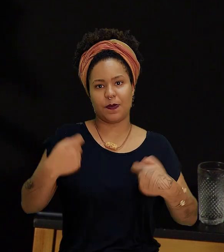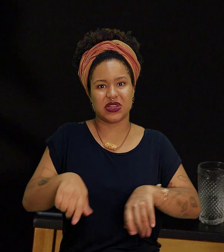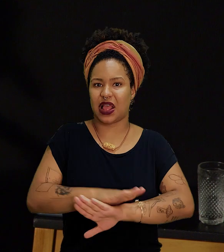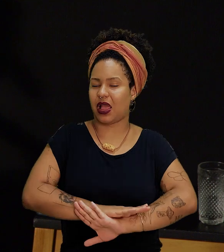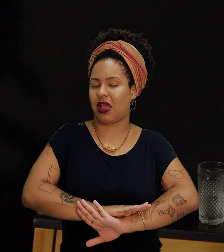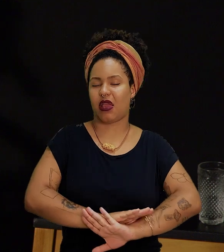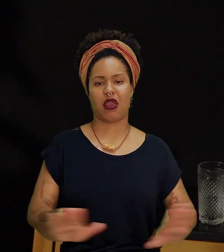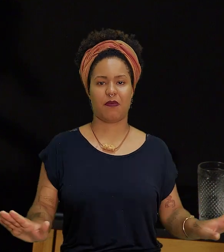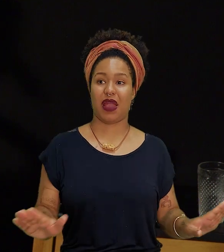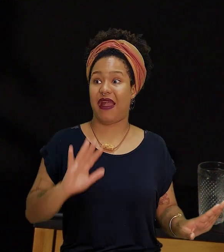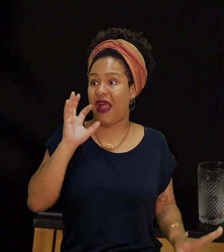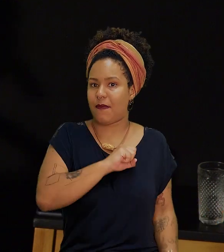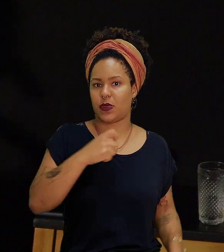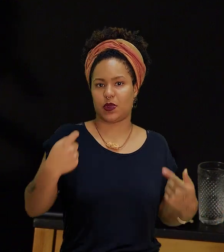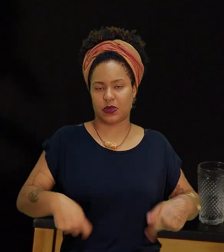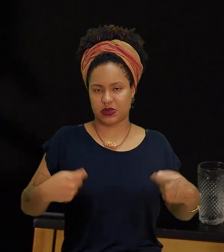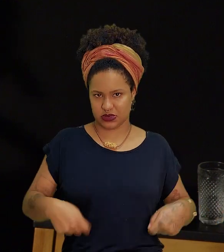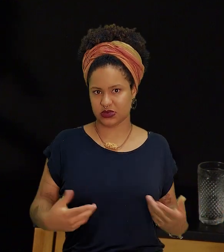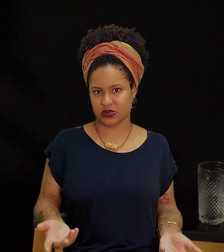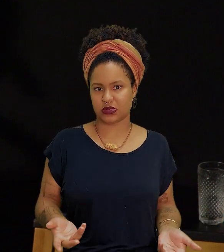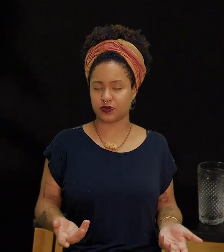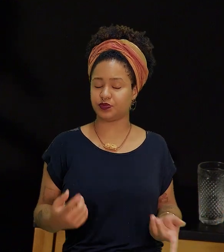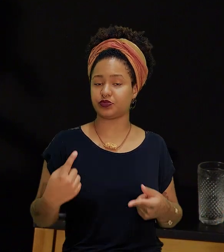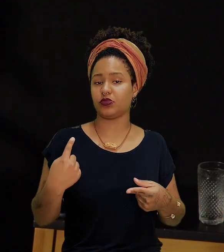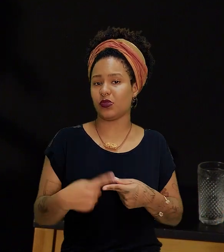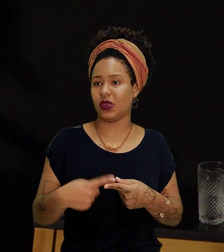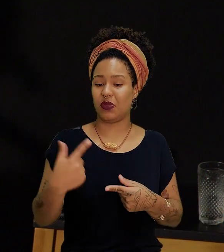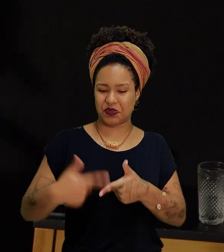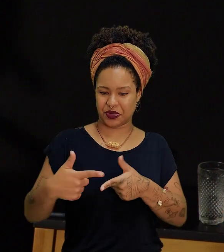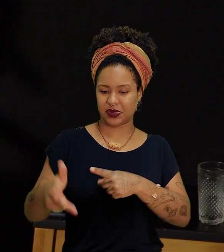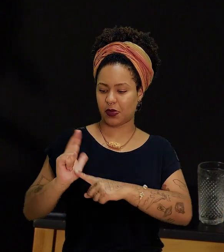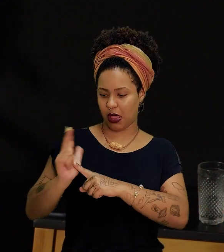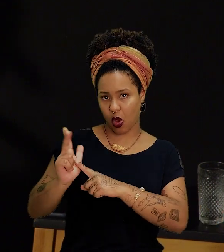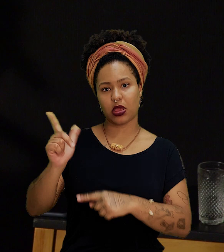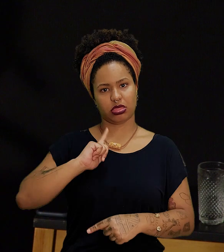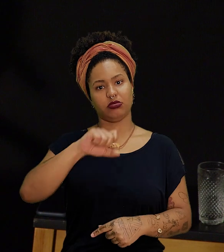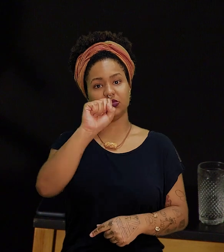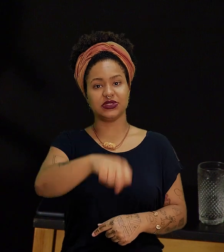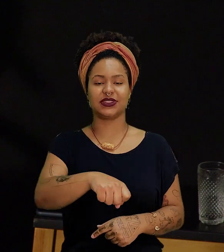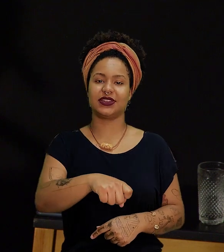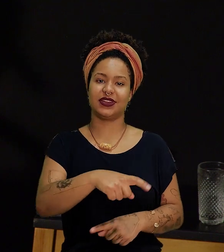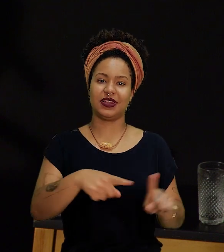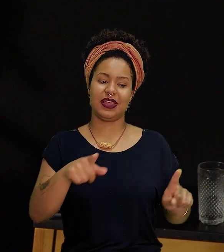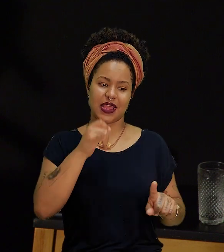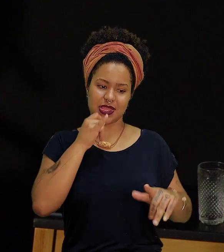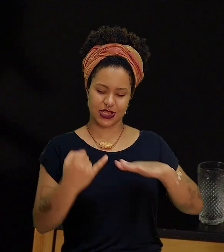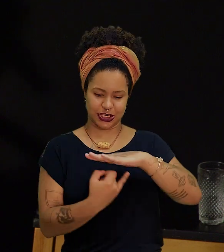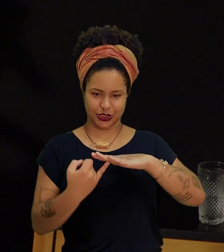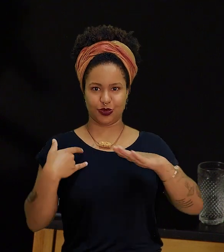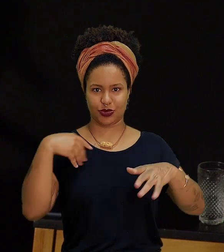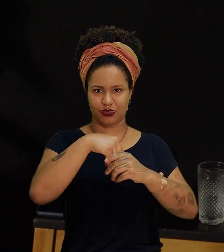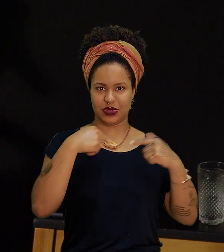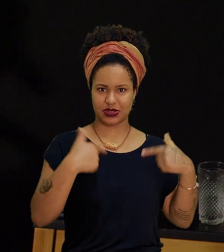que acabar o mais rápido possível, tá certo? Que tem problemas com as eólicas, sim. O